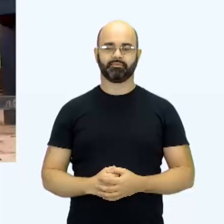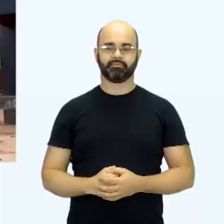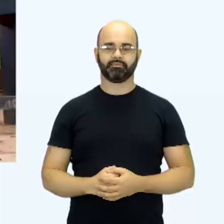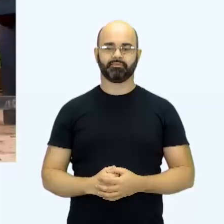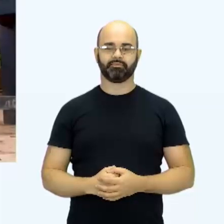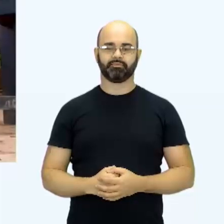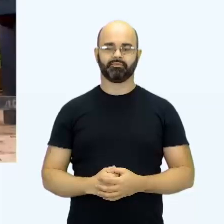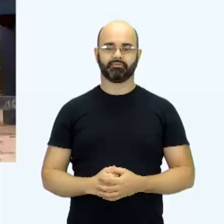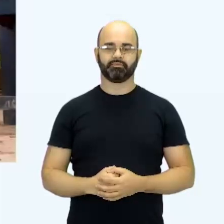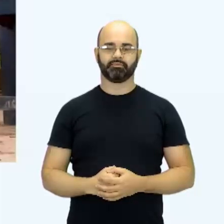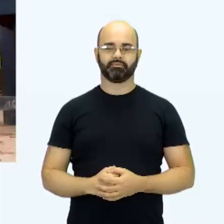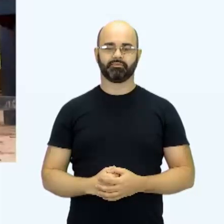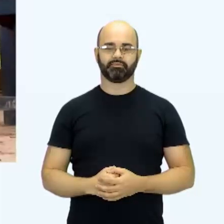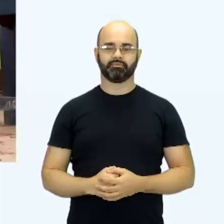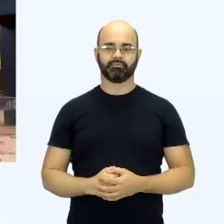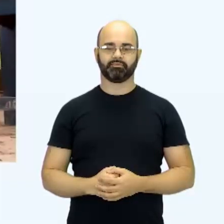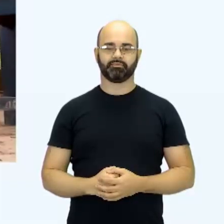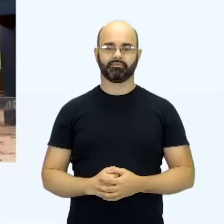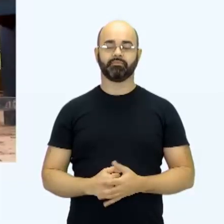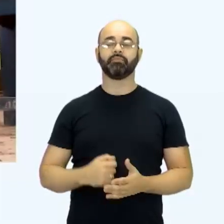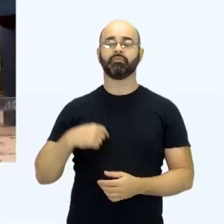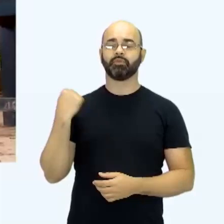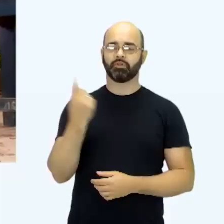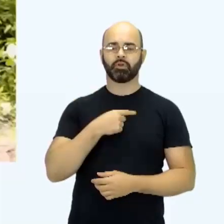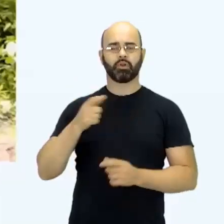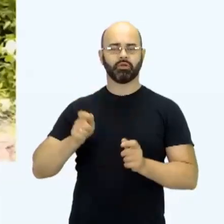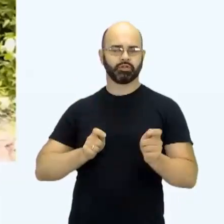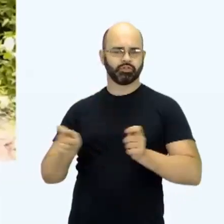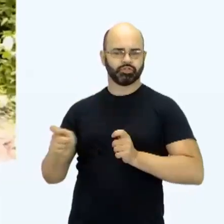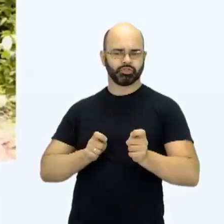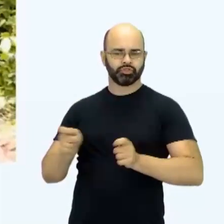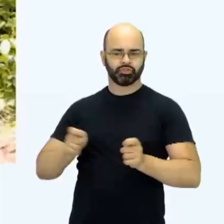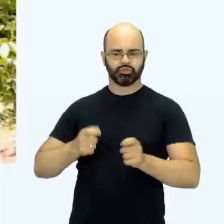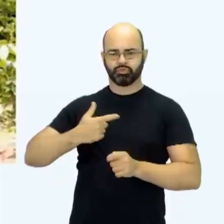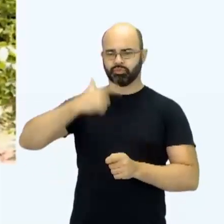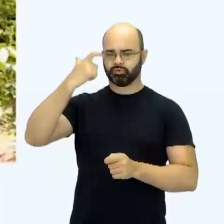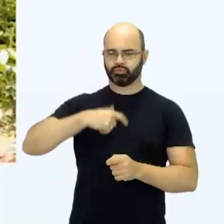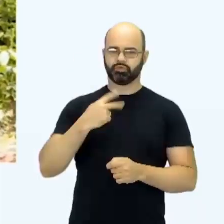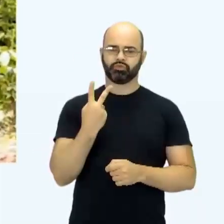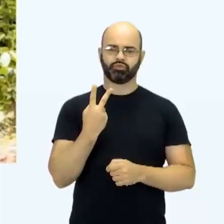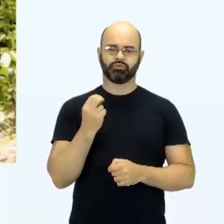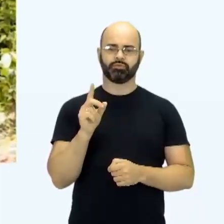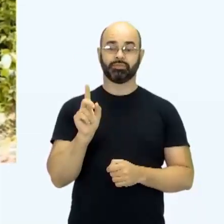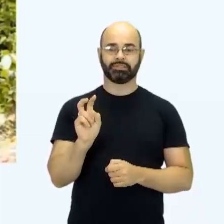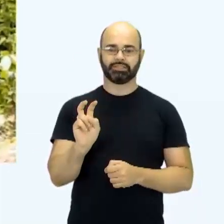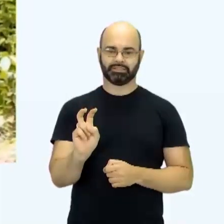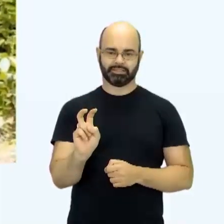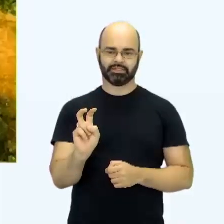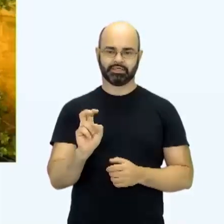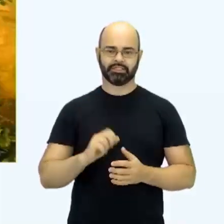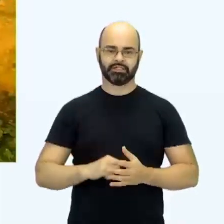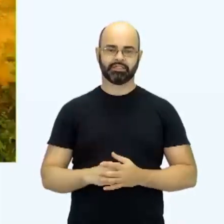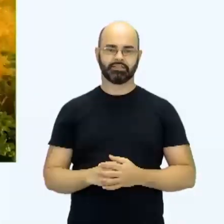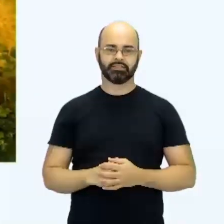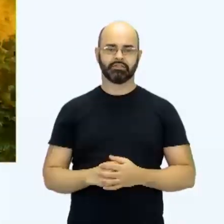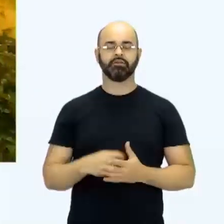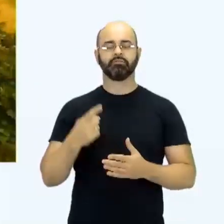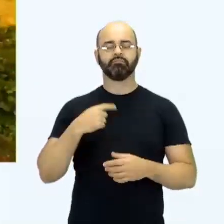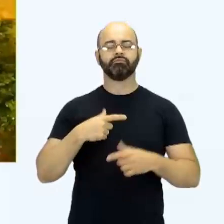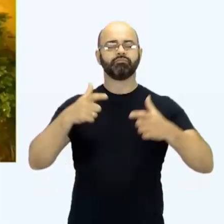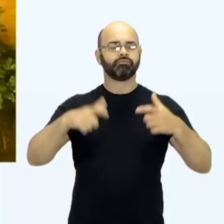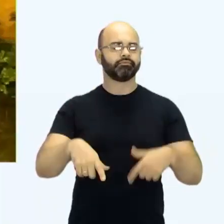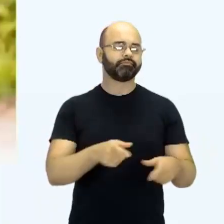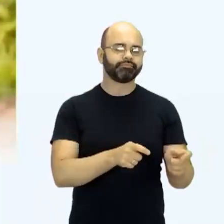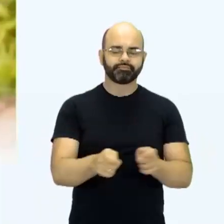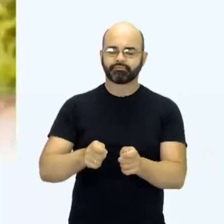Não teria como nós, gestores, porque já no período de 2015 já chegou outra servidora, a Evelise, para fazer a gestão junto comigo